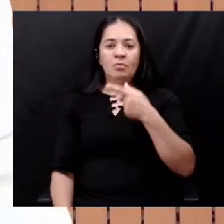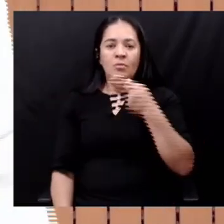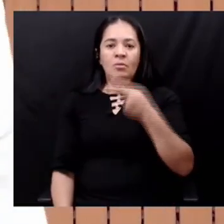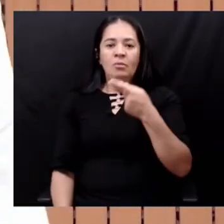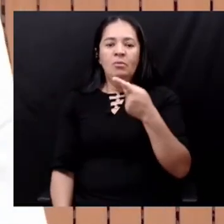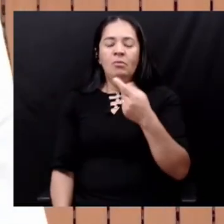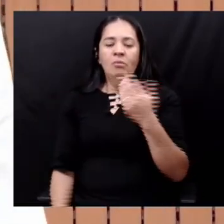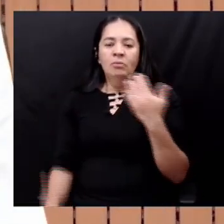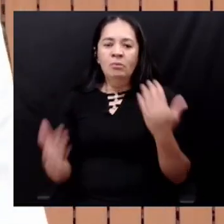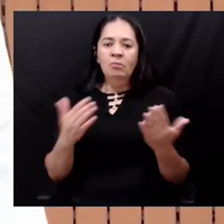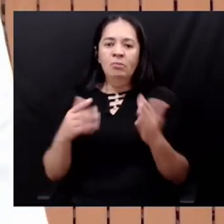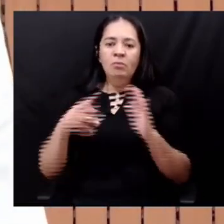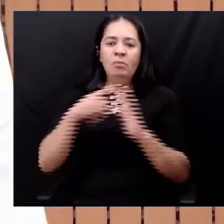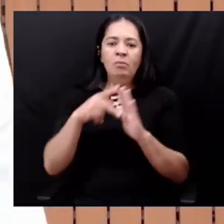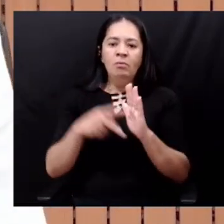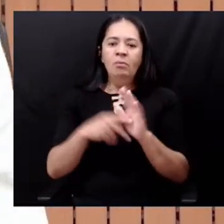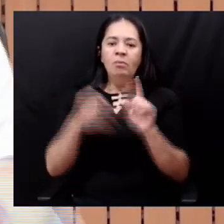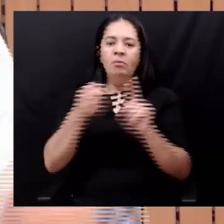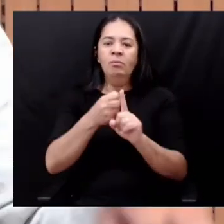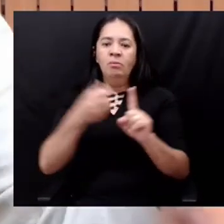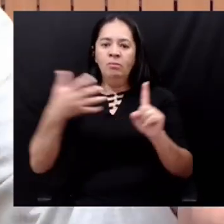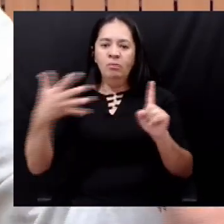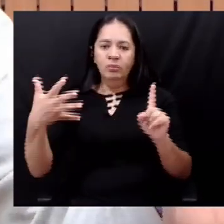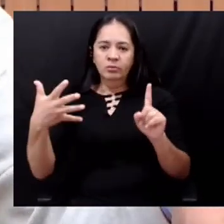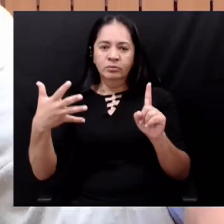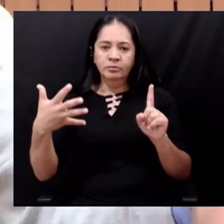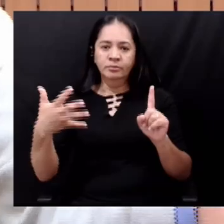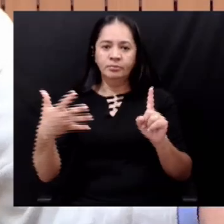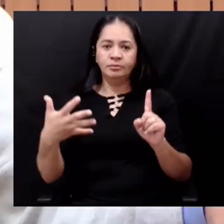extensão que abrigará